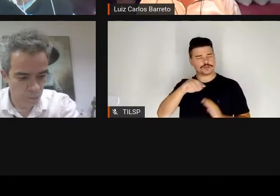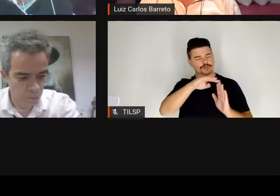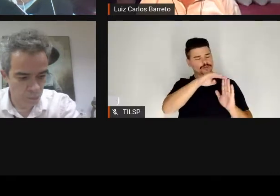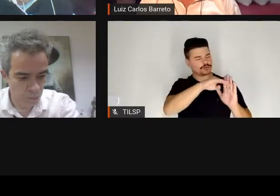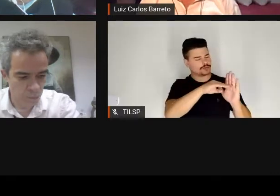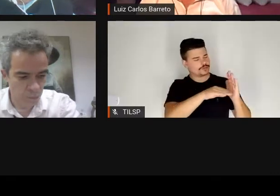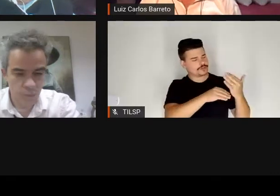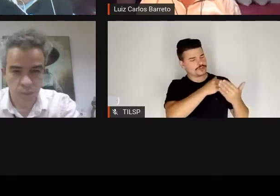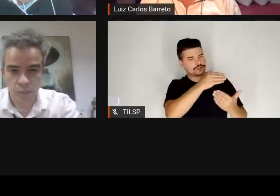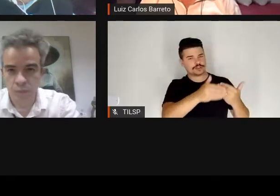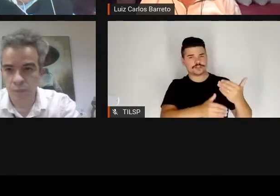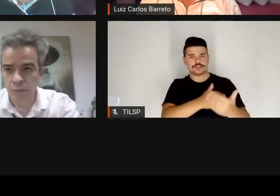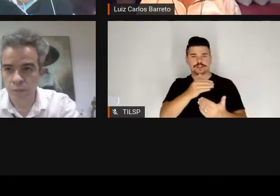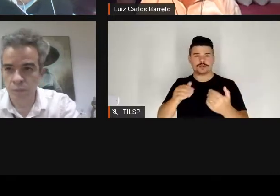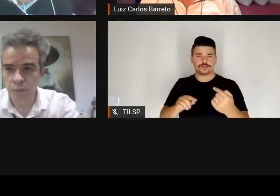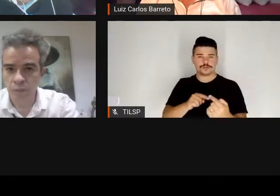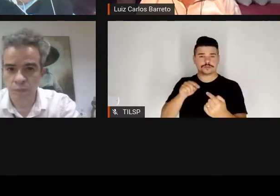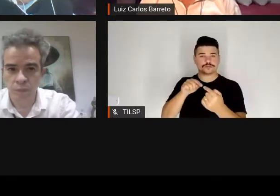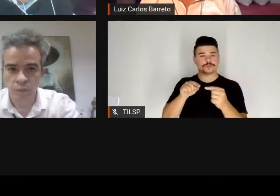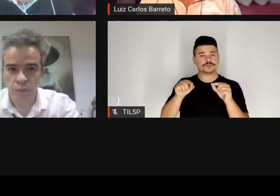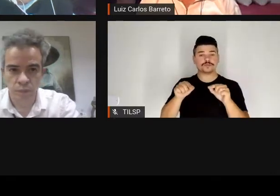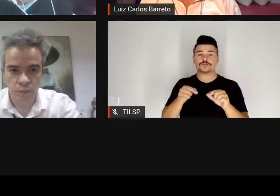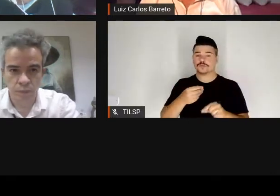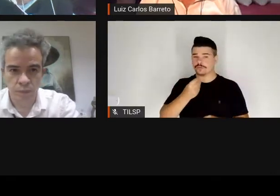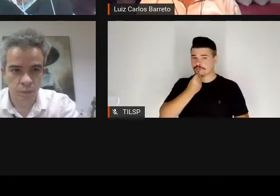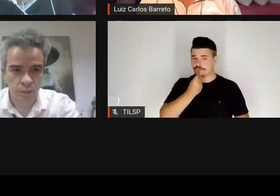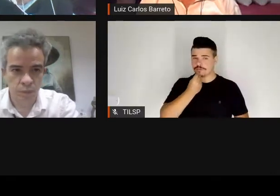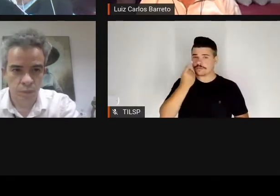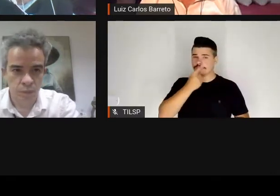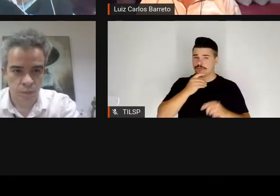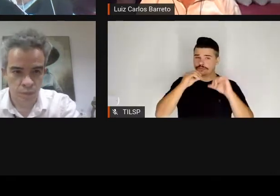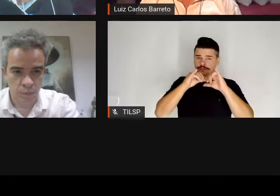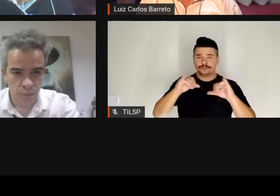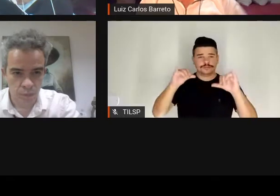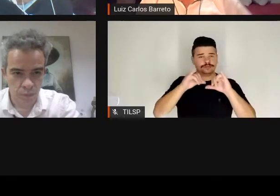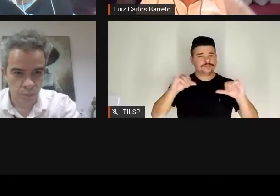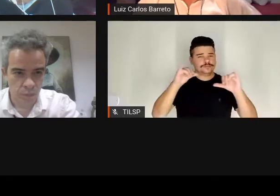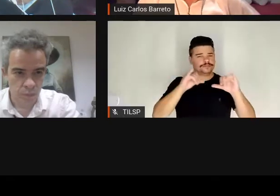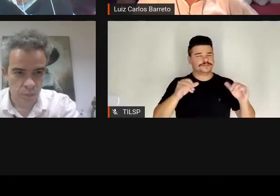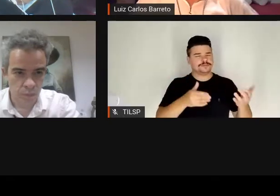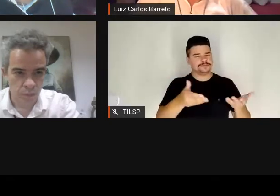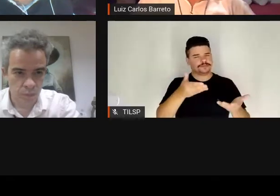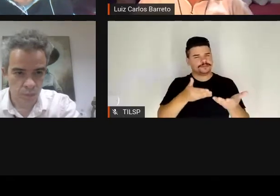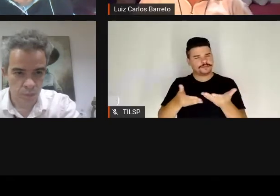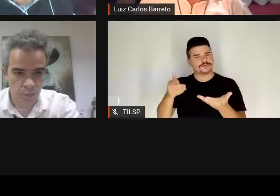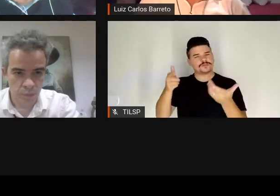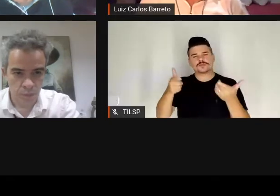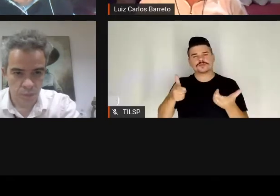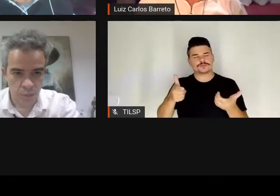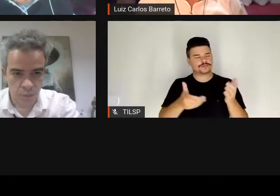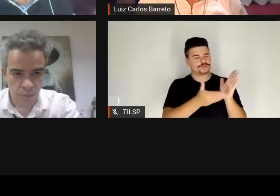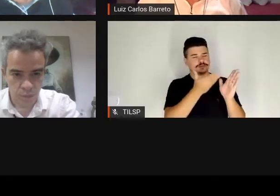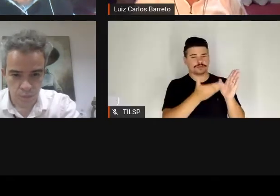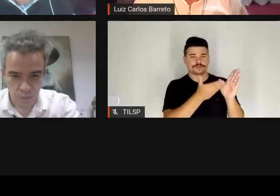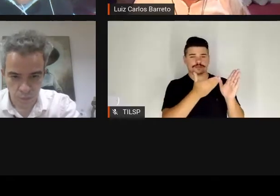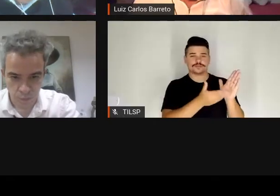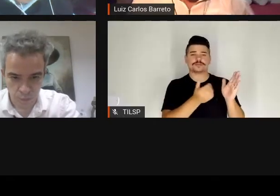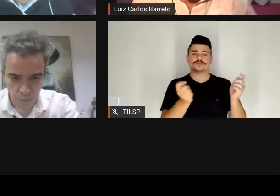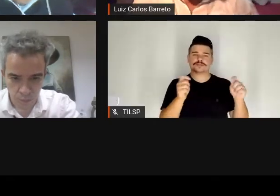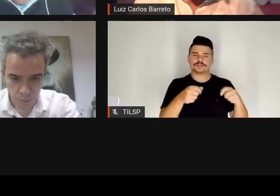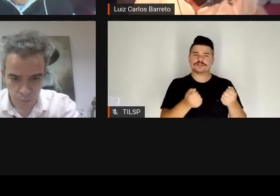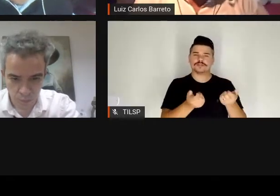que culminaram agora com a possibilidade dessa publicação, que hoje está distribuída nas livrarias e acessível de uma forma